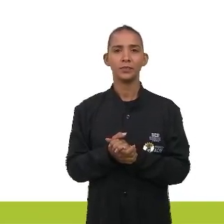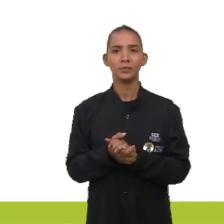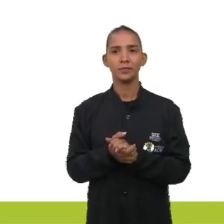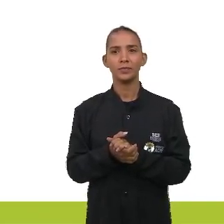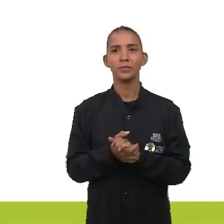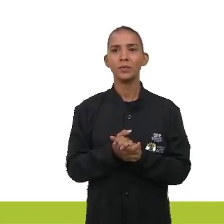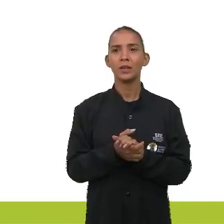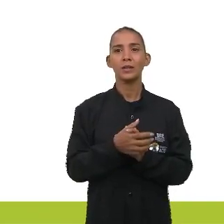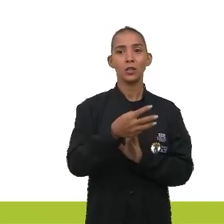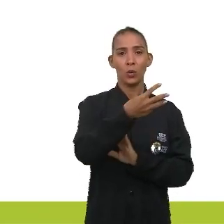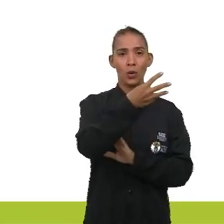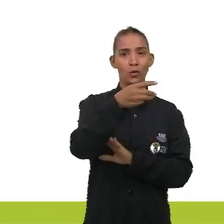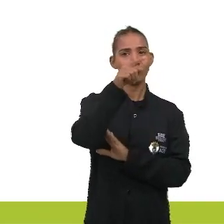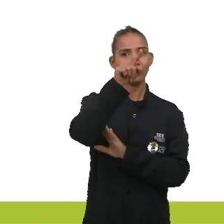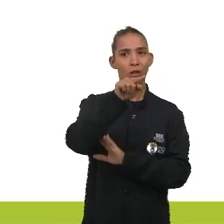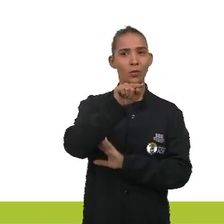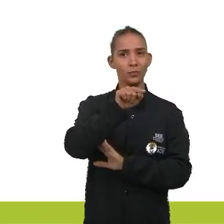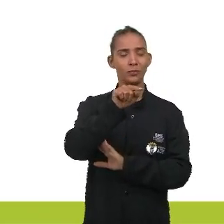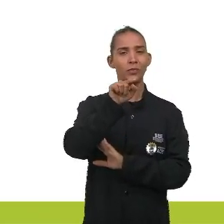Isso vai dar um total de